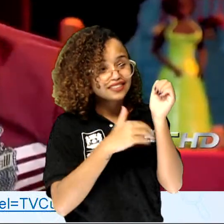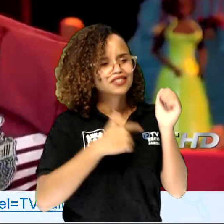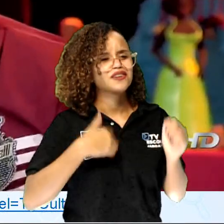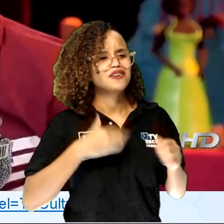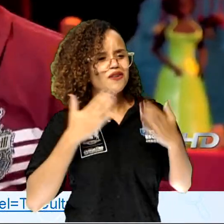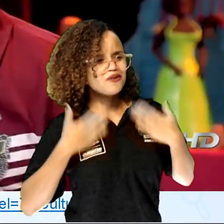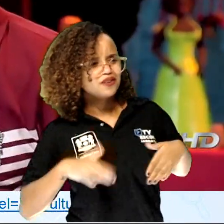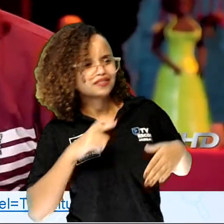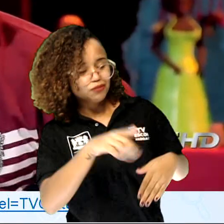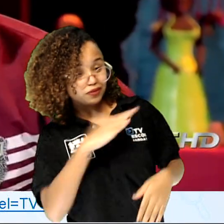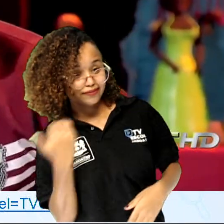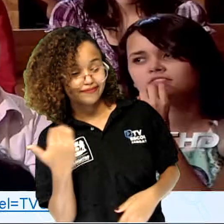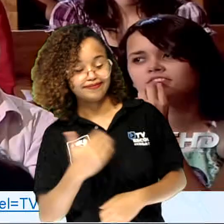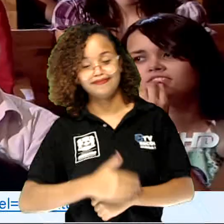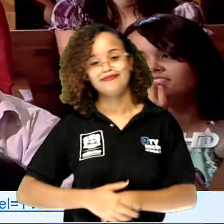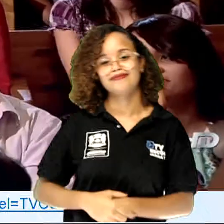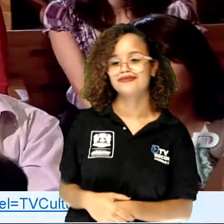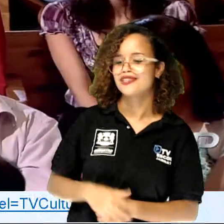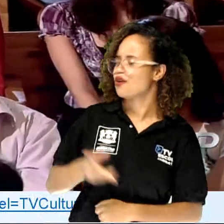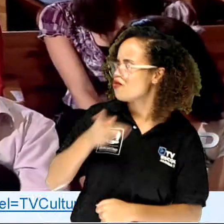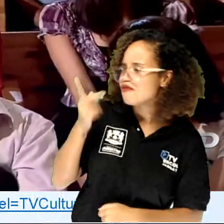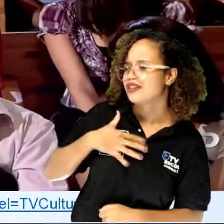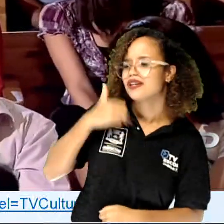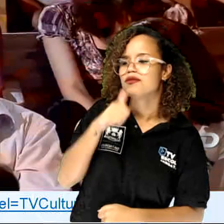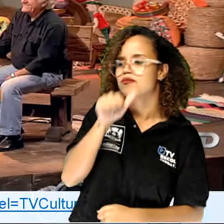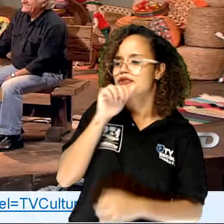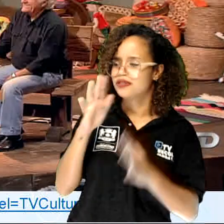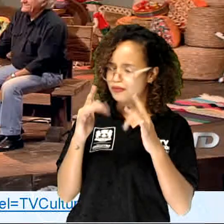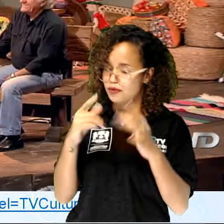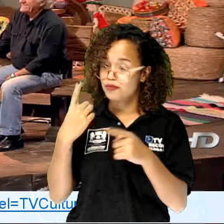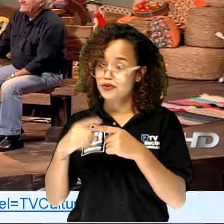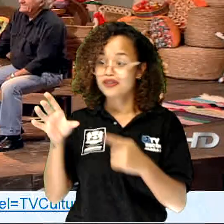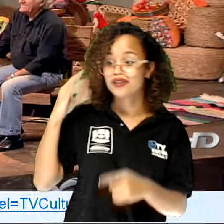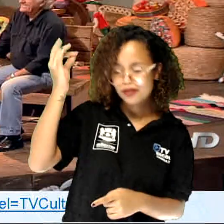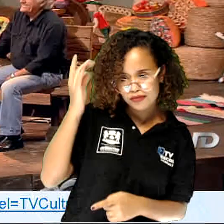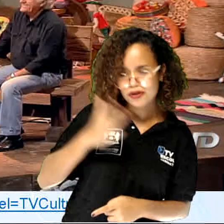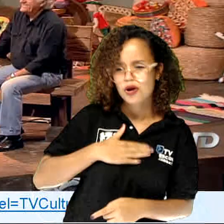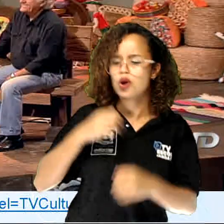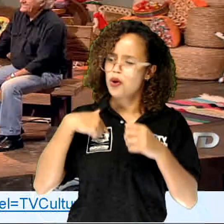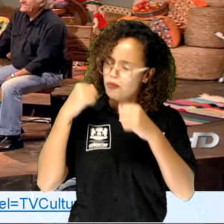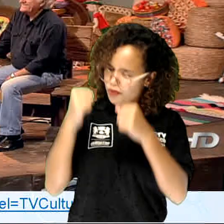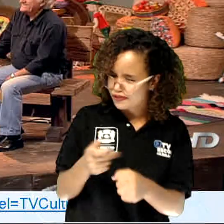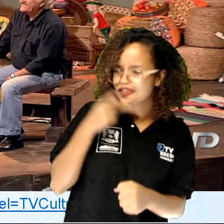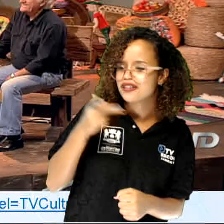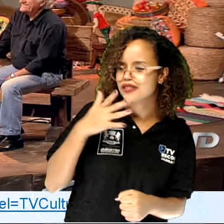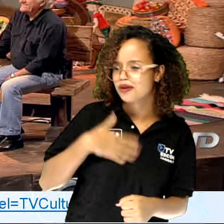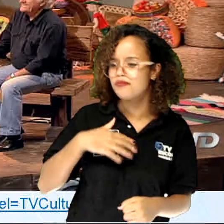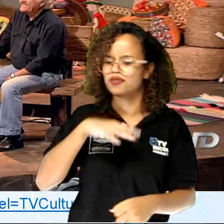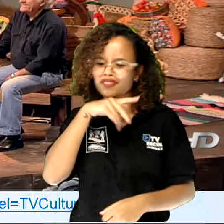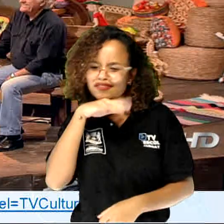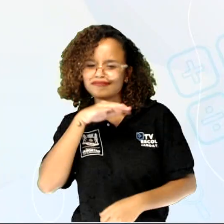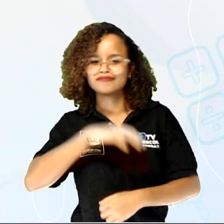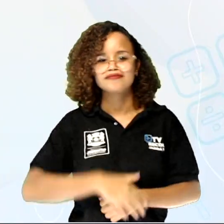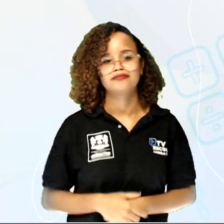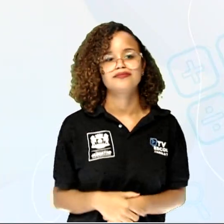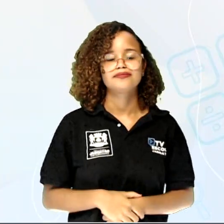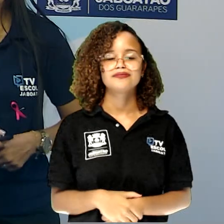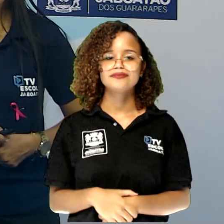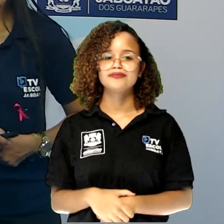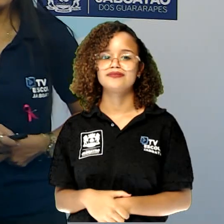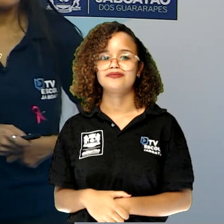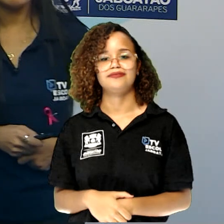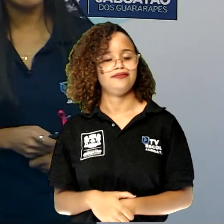nenhum empecilho. Minha sogra de verdade, com toda sinceridade, me trata como seu filho. Eu gosto da minha sogra, quanto mais longe melhor. Tem